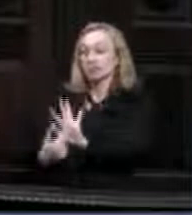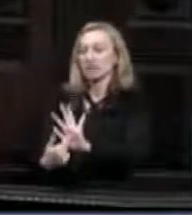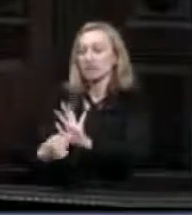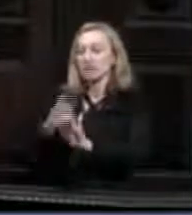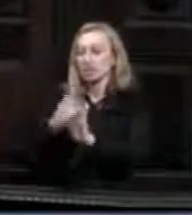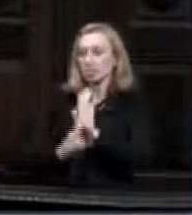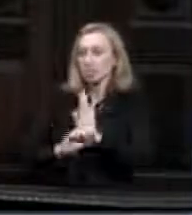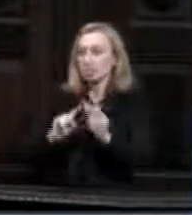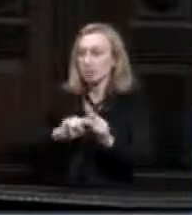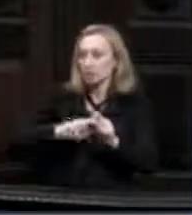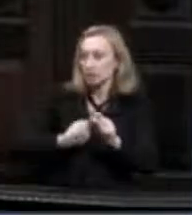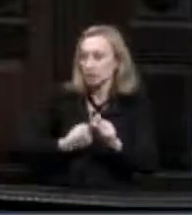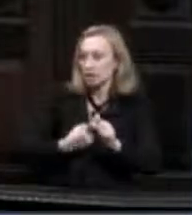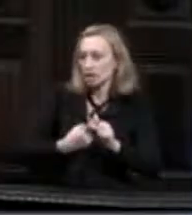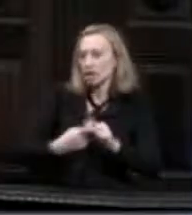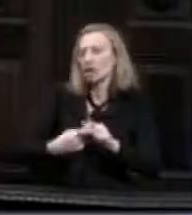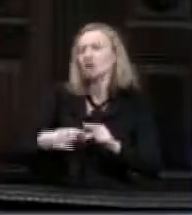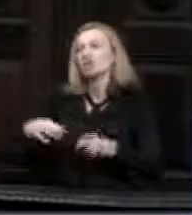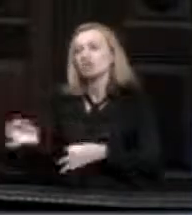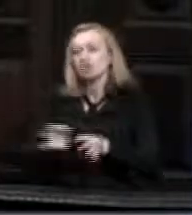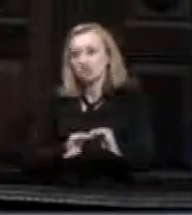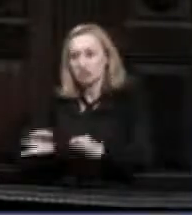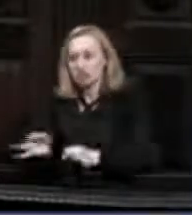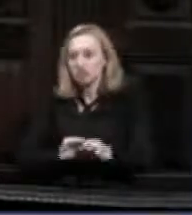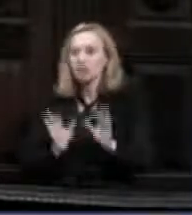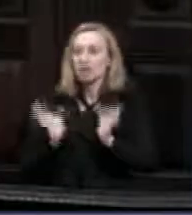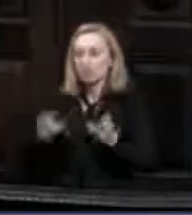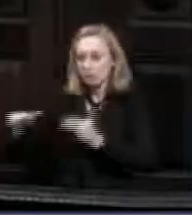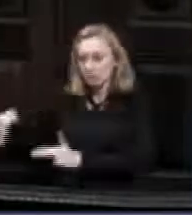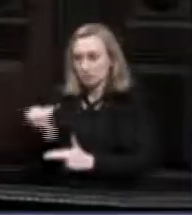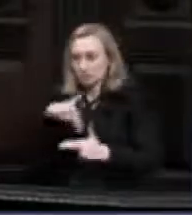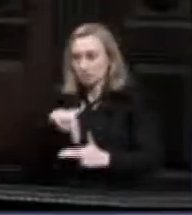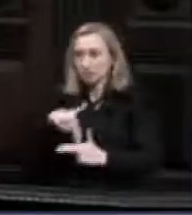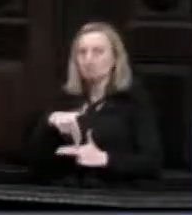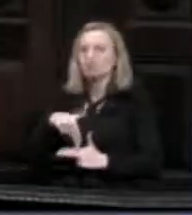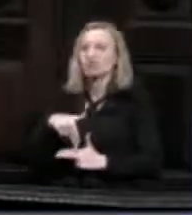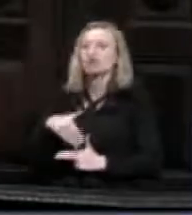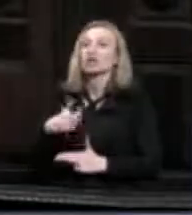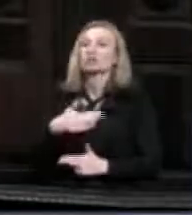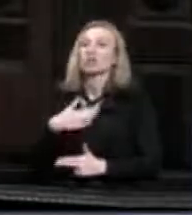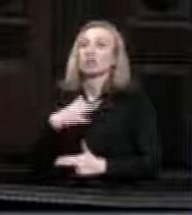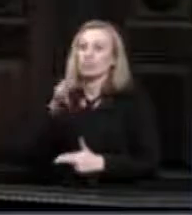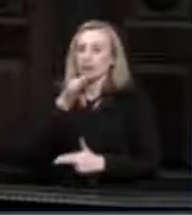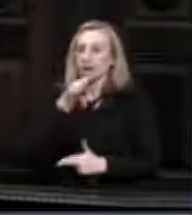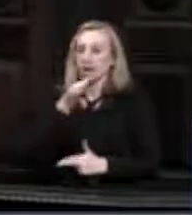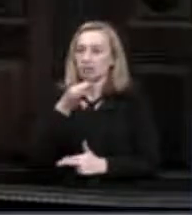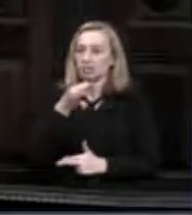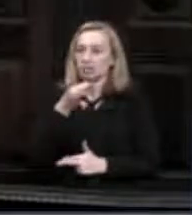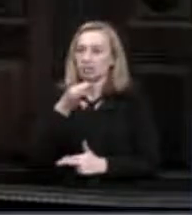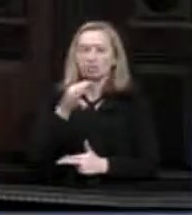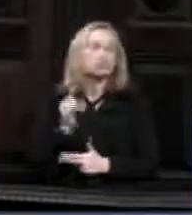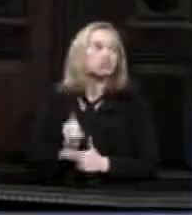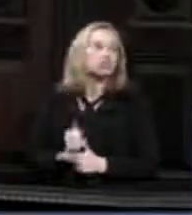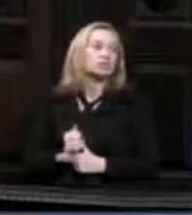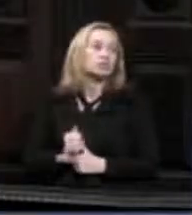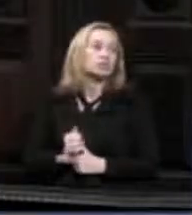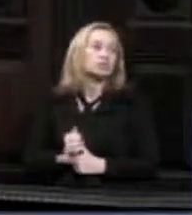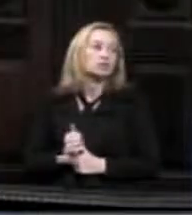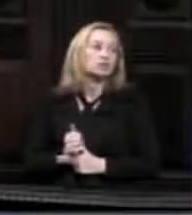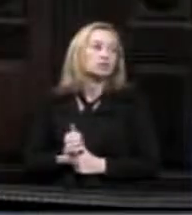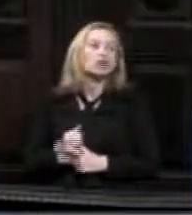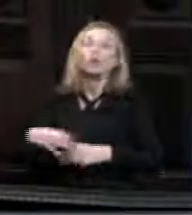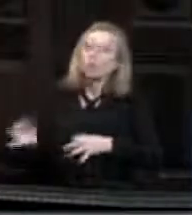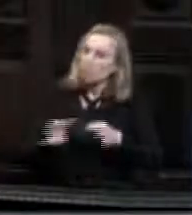composição do projeto e agora venho a essa tribuna manifestar a minha posição. Acho inadequado esse projeto